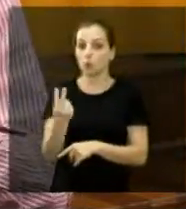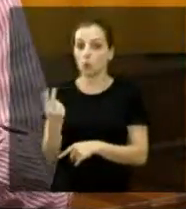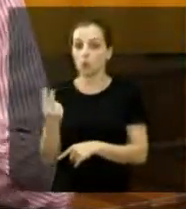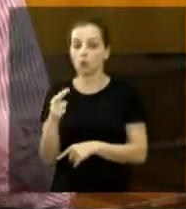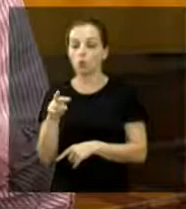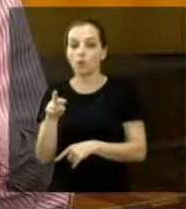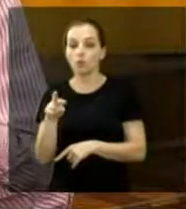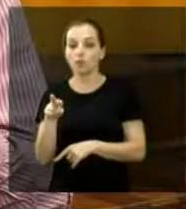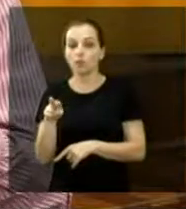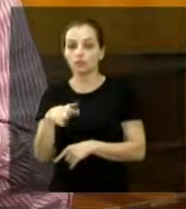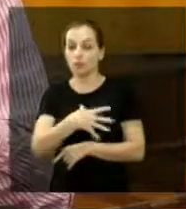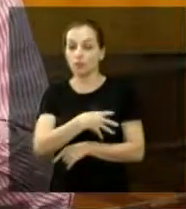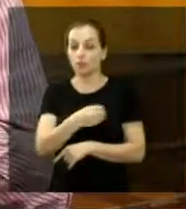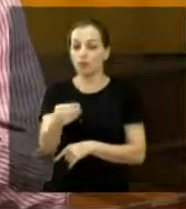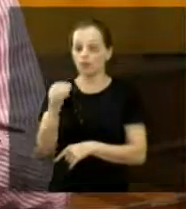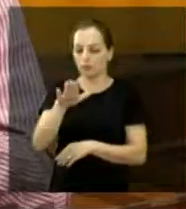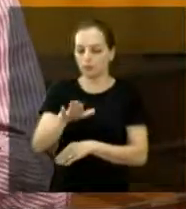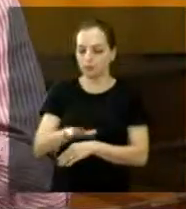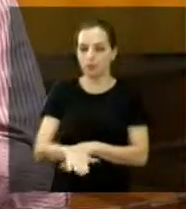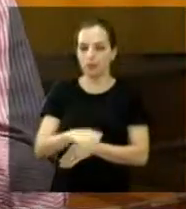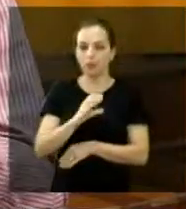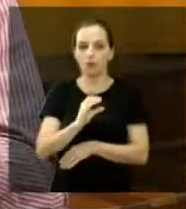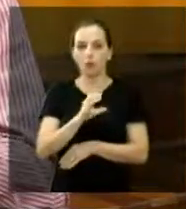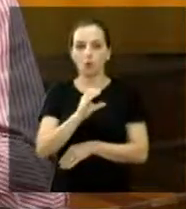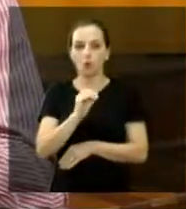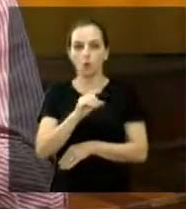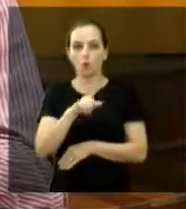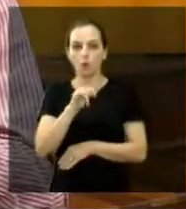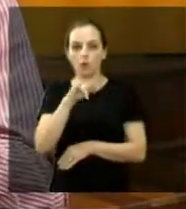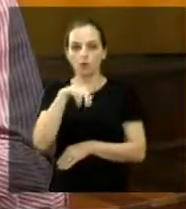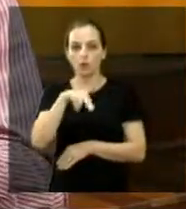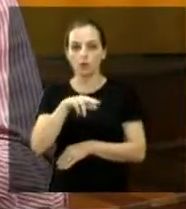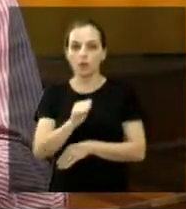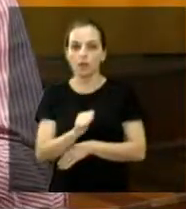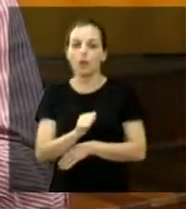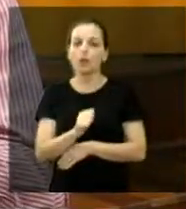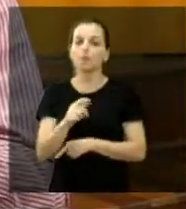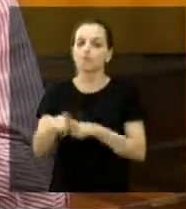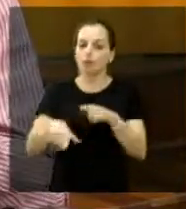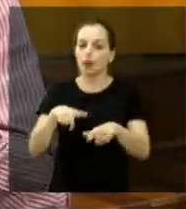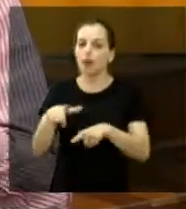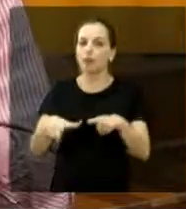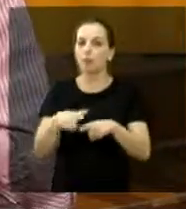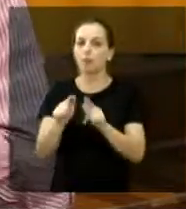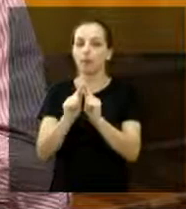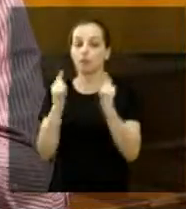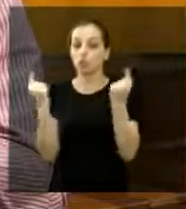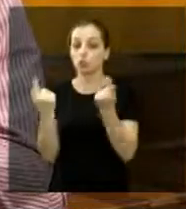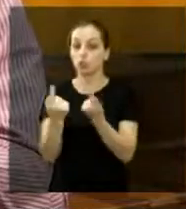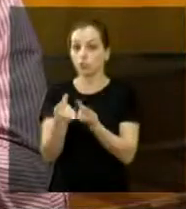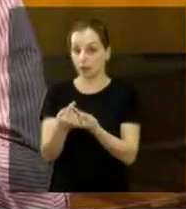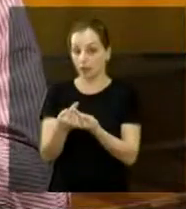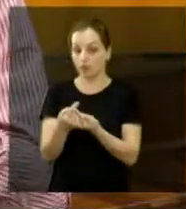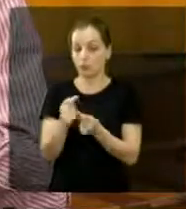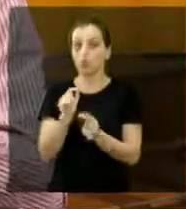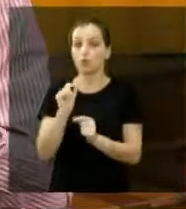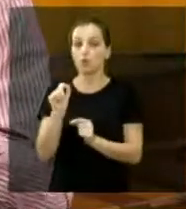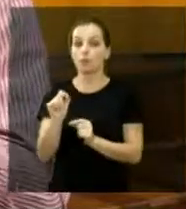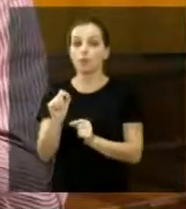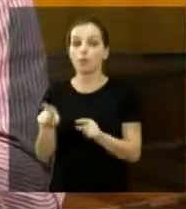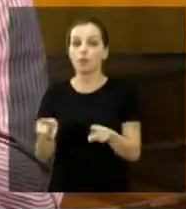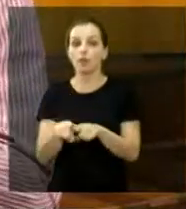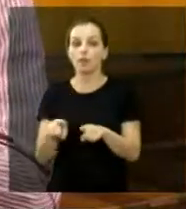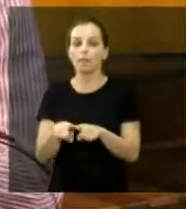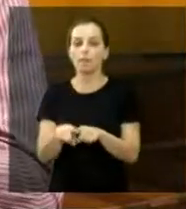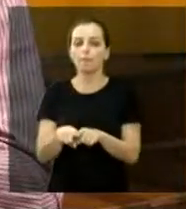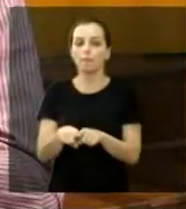Anaizinha e a Rita pequenas, lá em Colina. A minha mãe trabalhava no ginásio Lamoneira de Andrade e as minhas filhas estudavam lá. A Naíra, minha